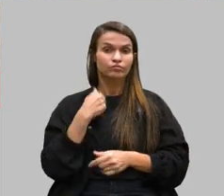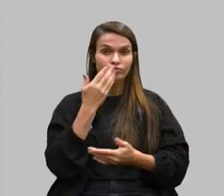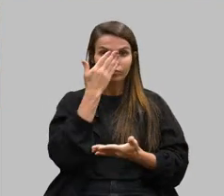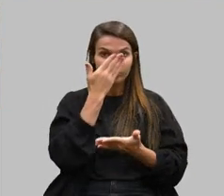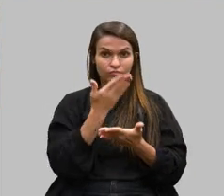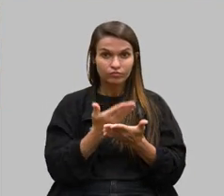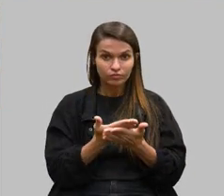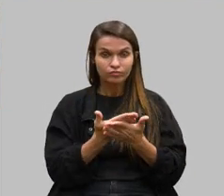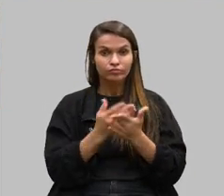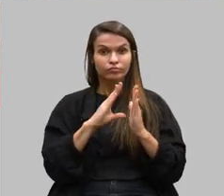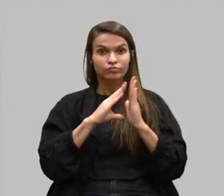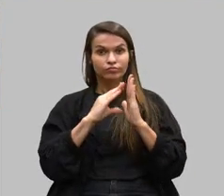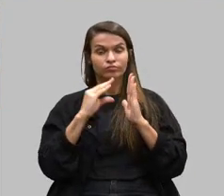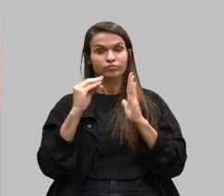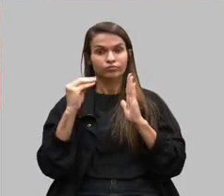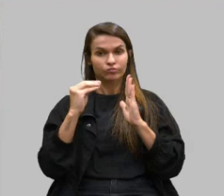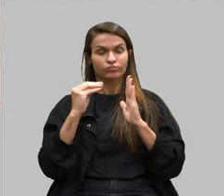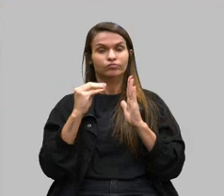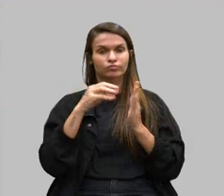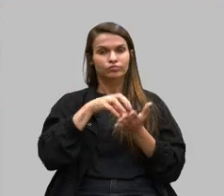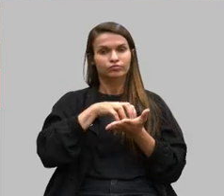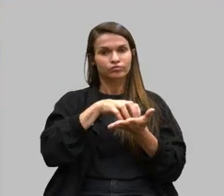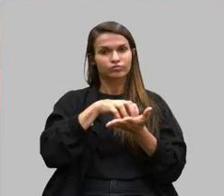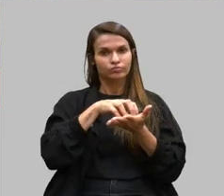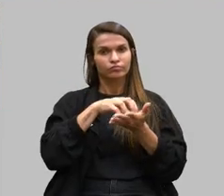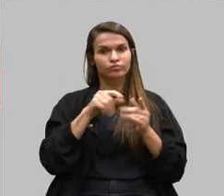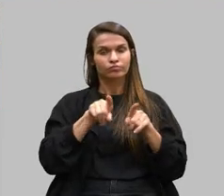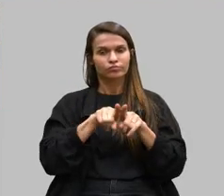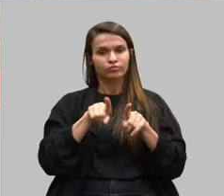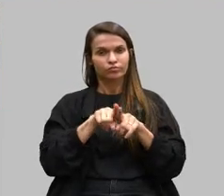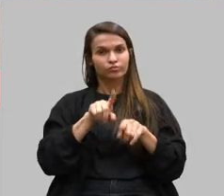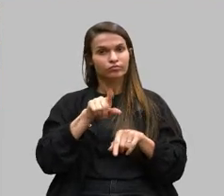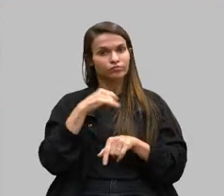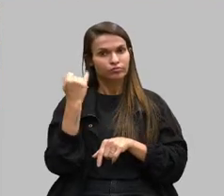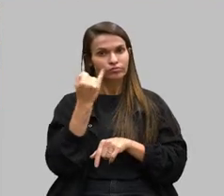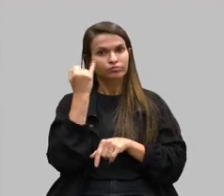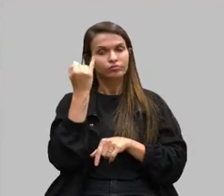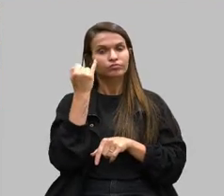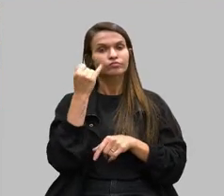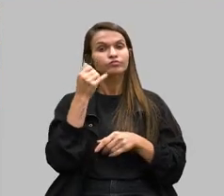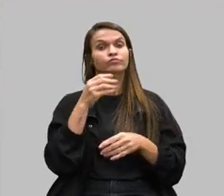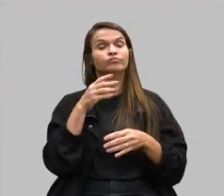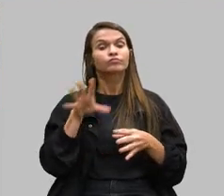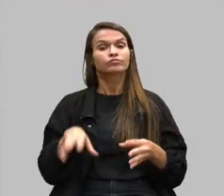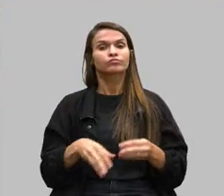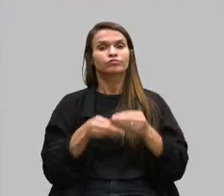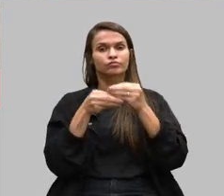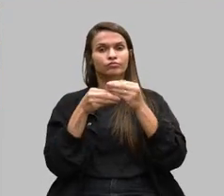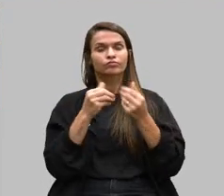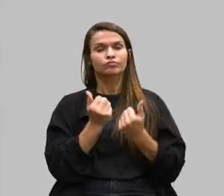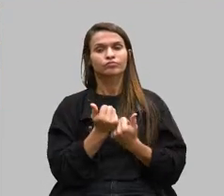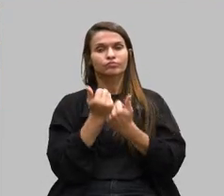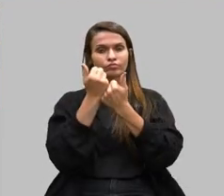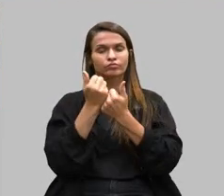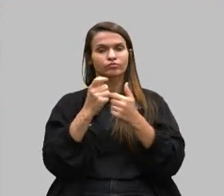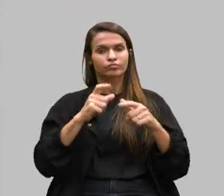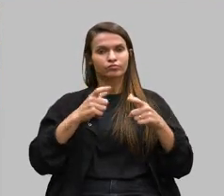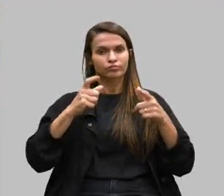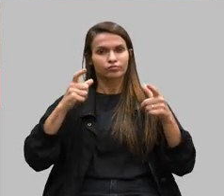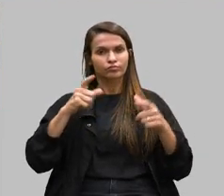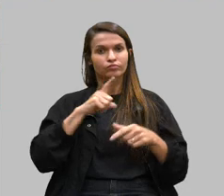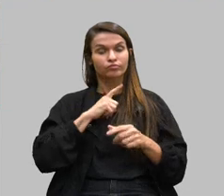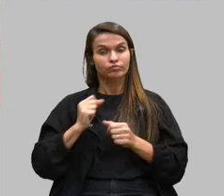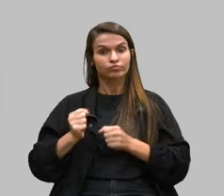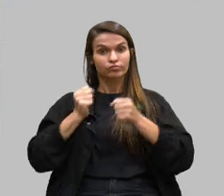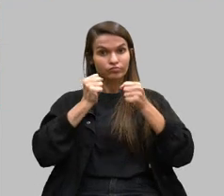modais eh de transporte são também extremamente importantes para contribuir com essa grandeza né que a gente tem um